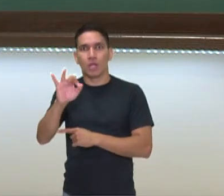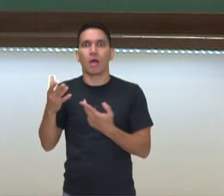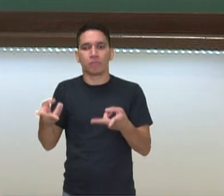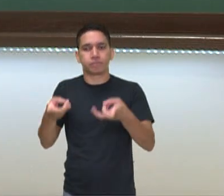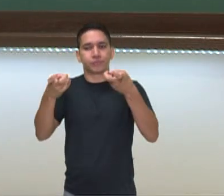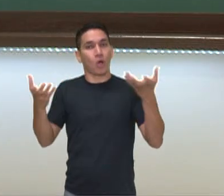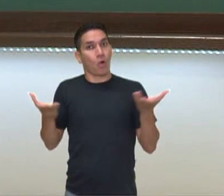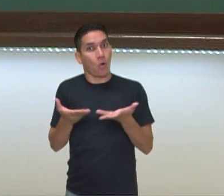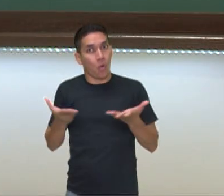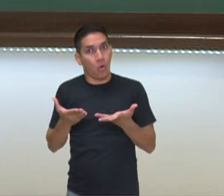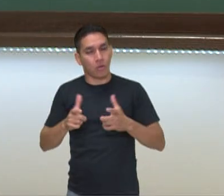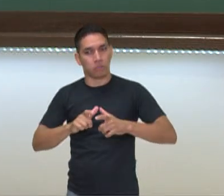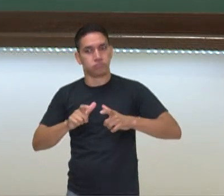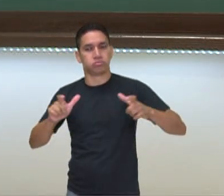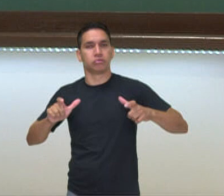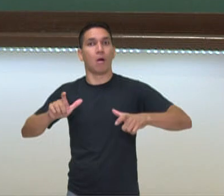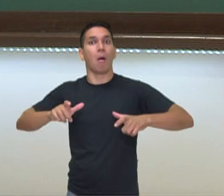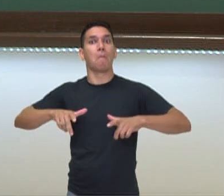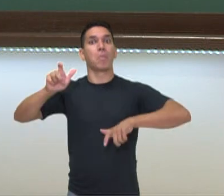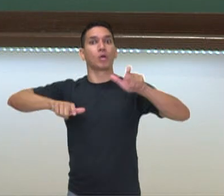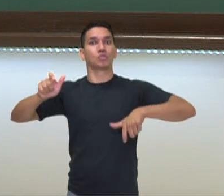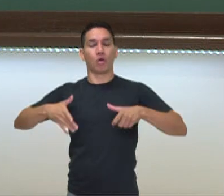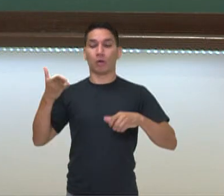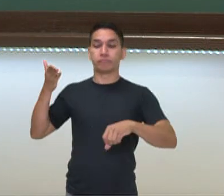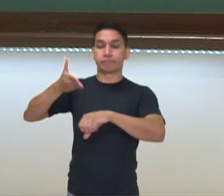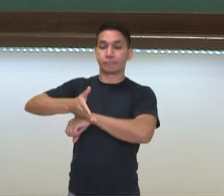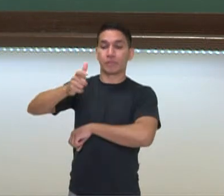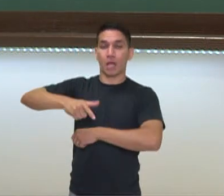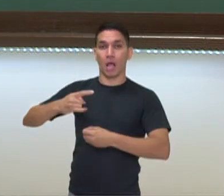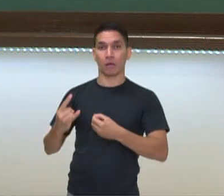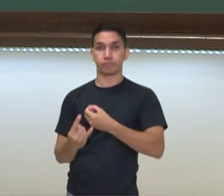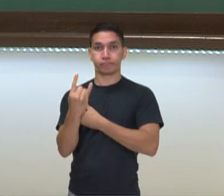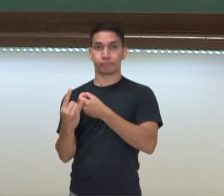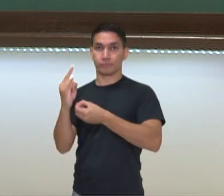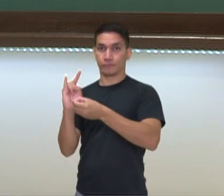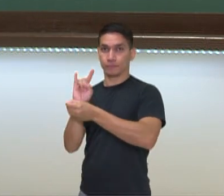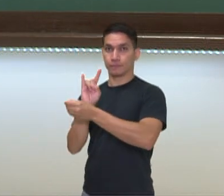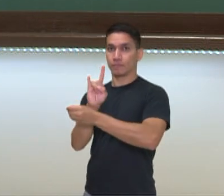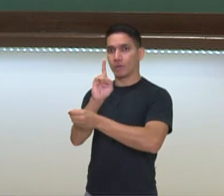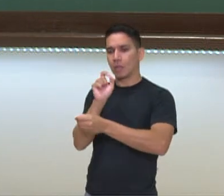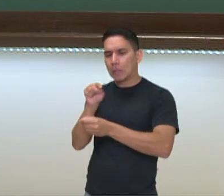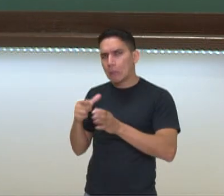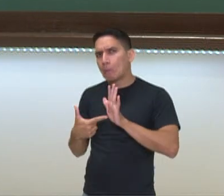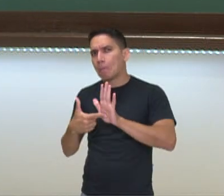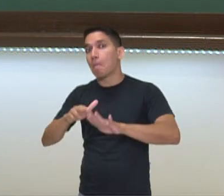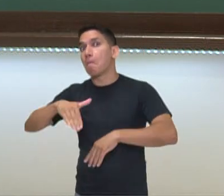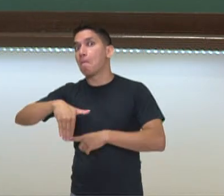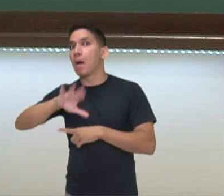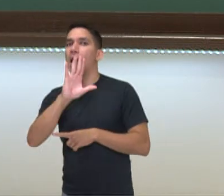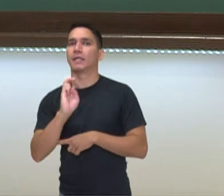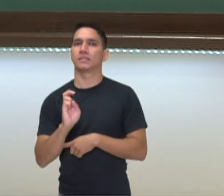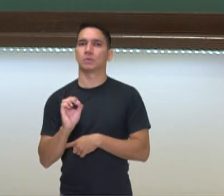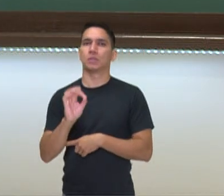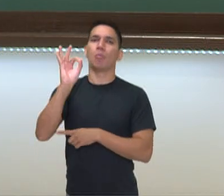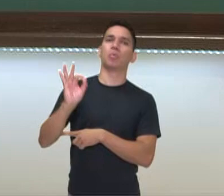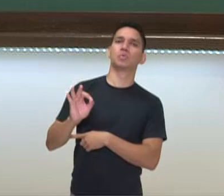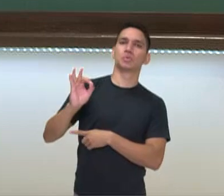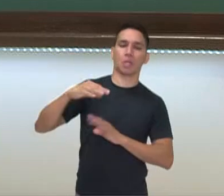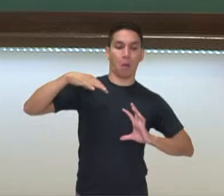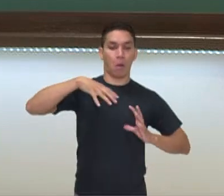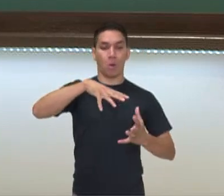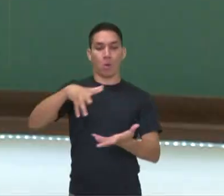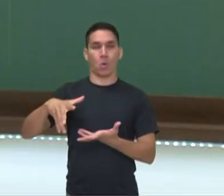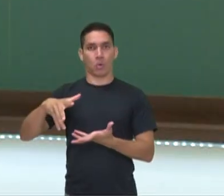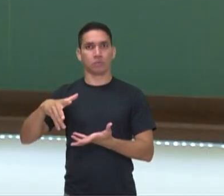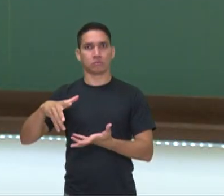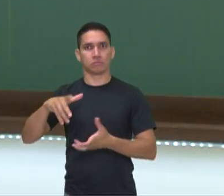da população mundial vivendo nas áreas urbanas, isso representando mais de 50% da população mundial. A